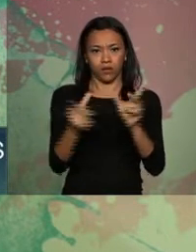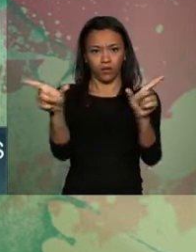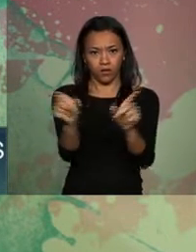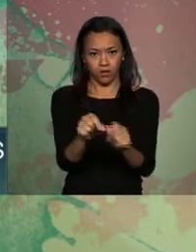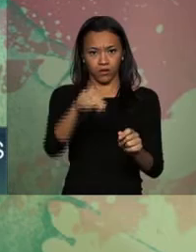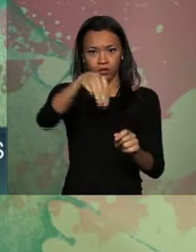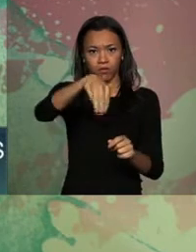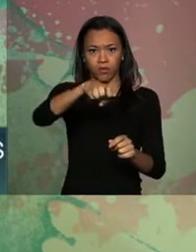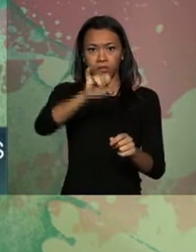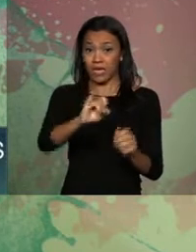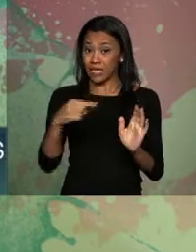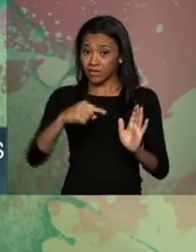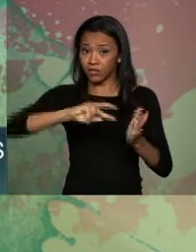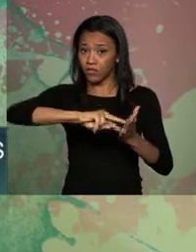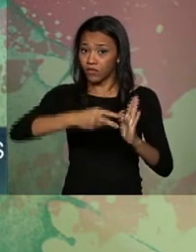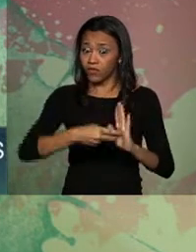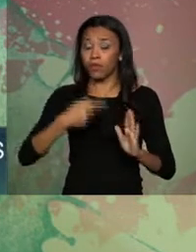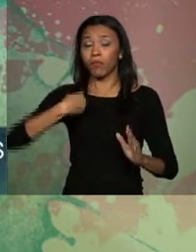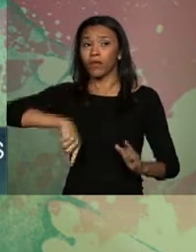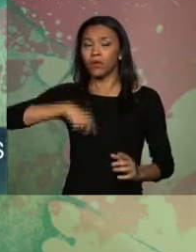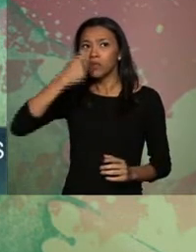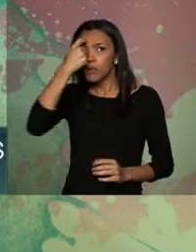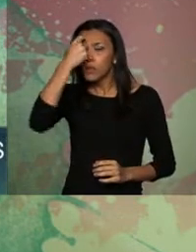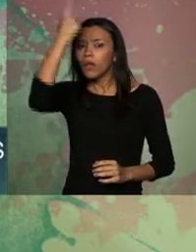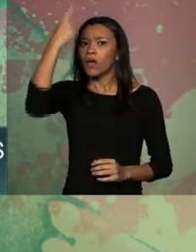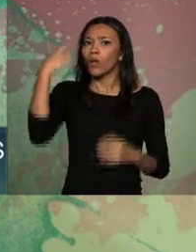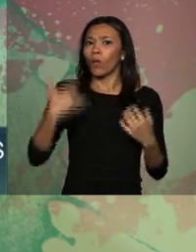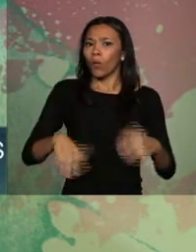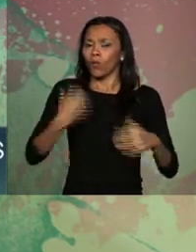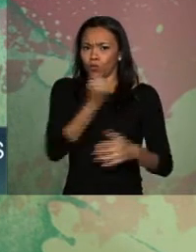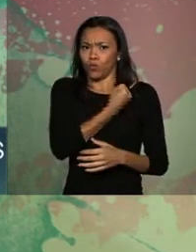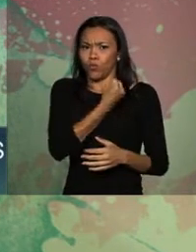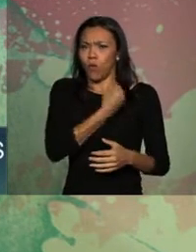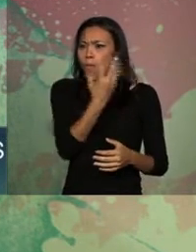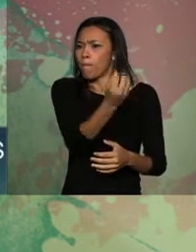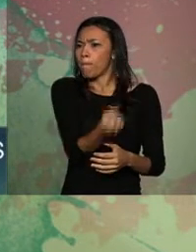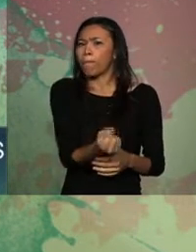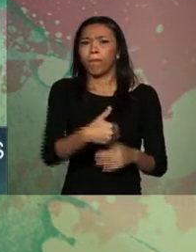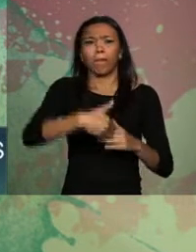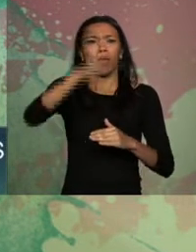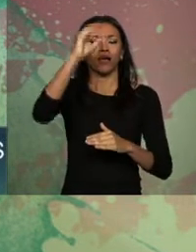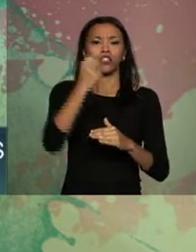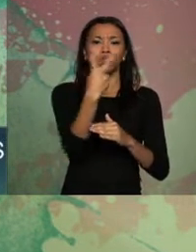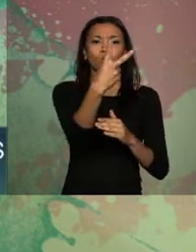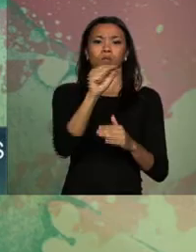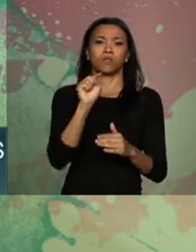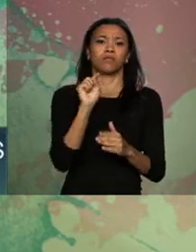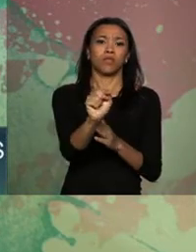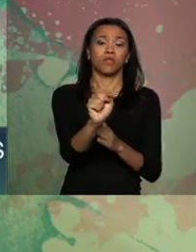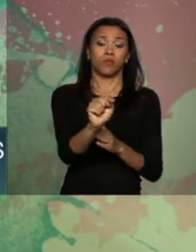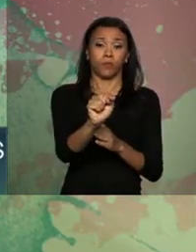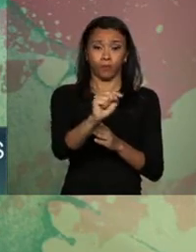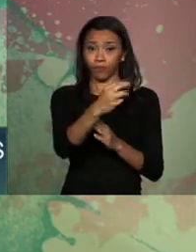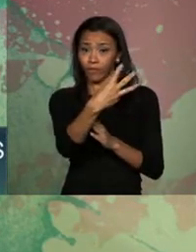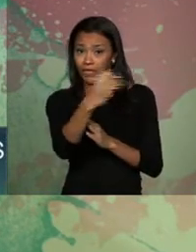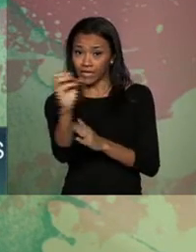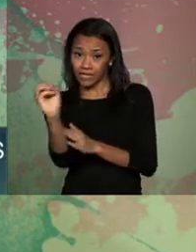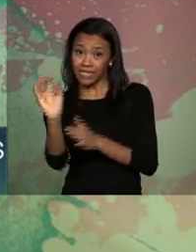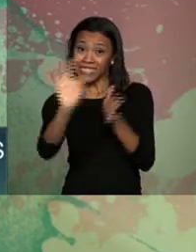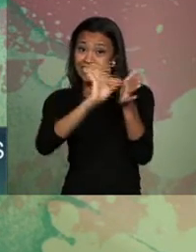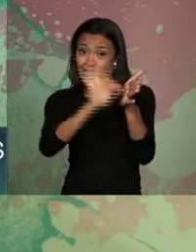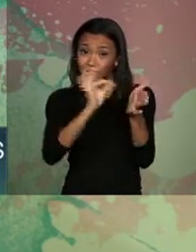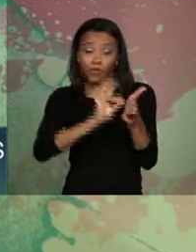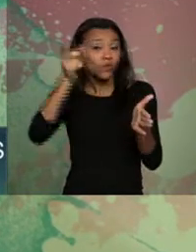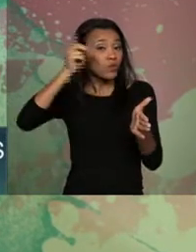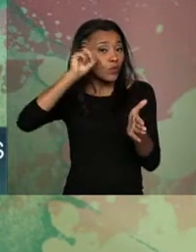Isso significa, para a gente ter uma ideia de números, mais de 2.300 inscrições